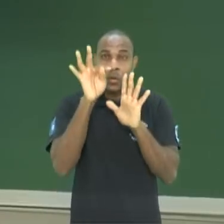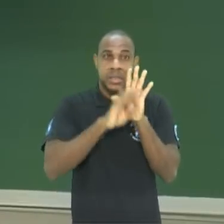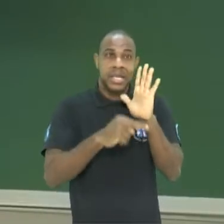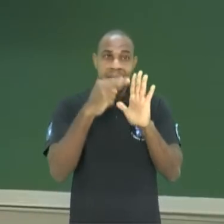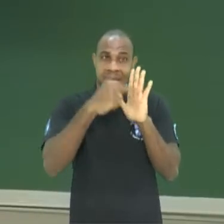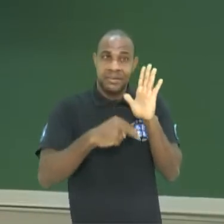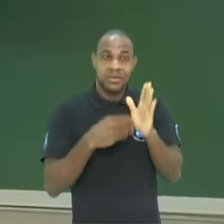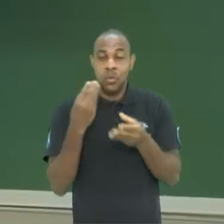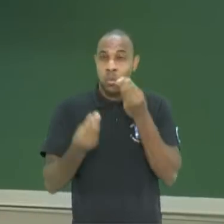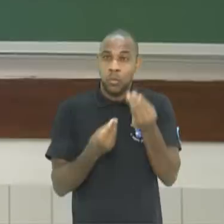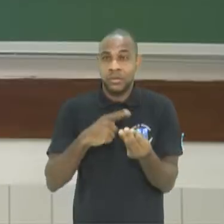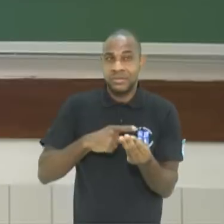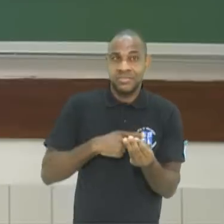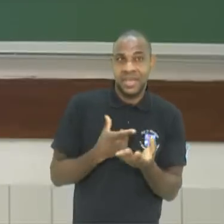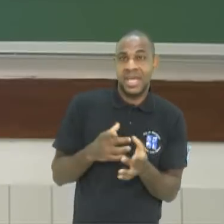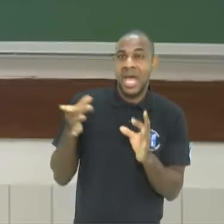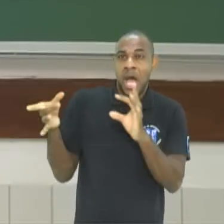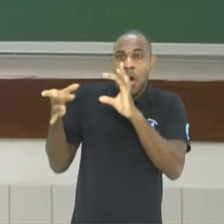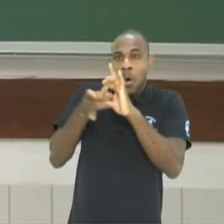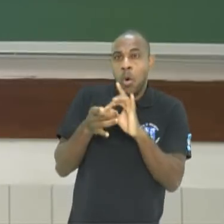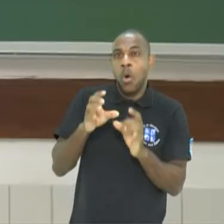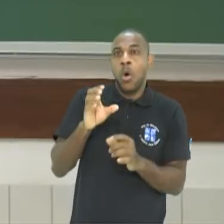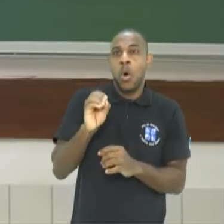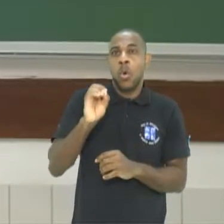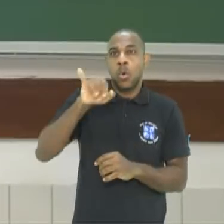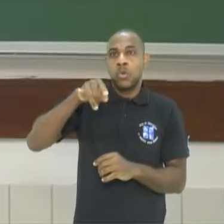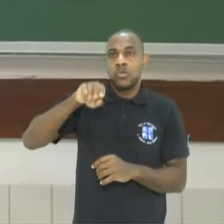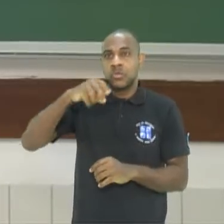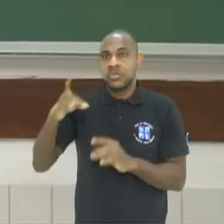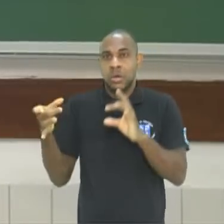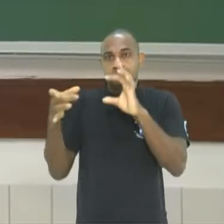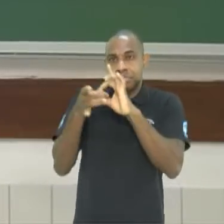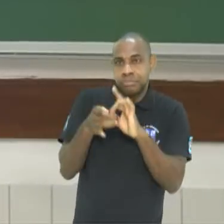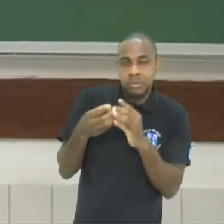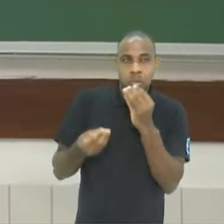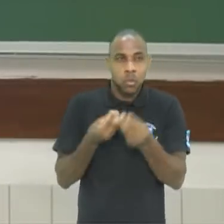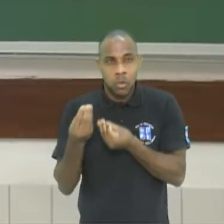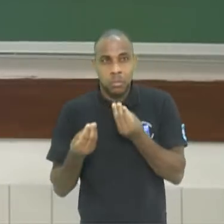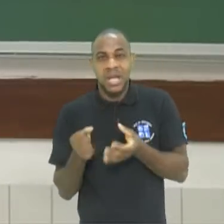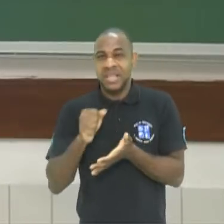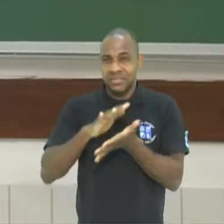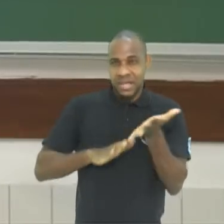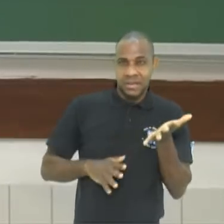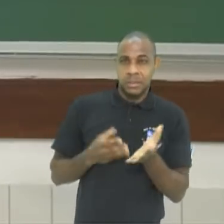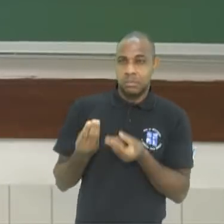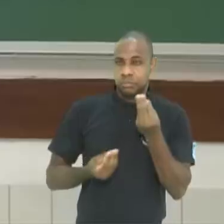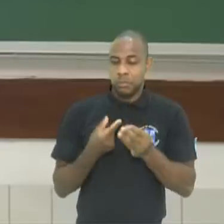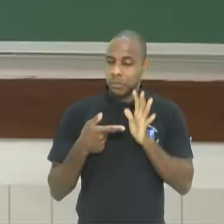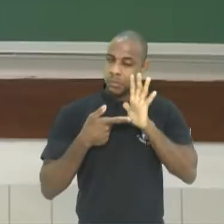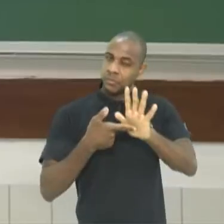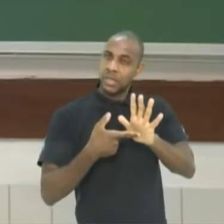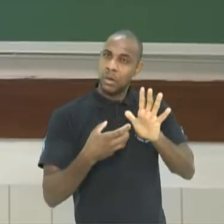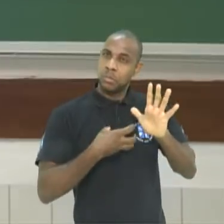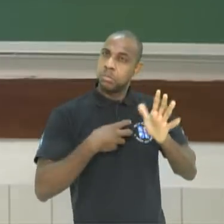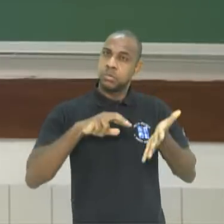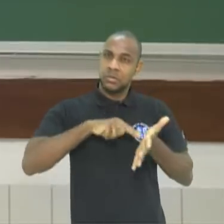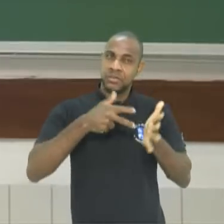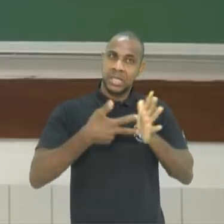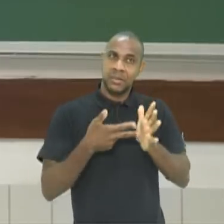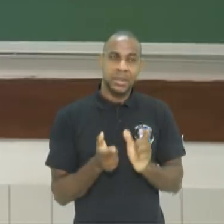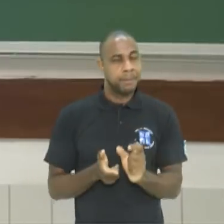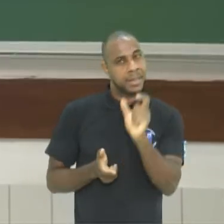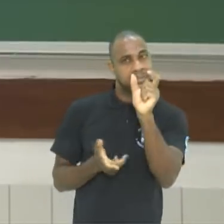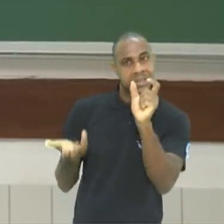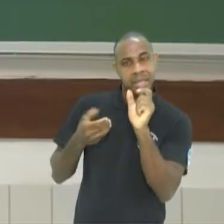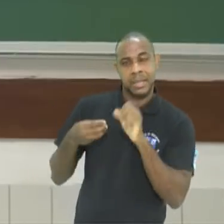essas conjunções ou atividades que peçam isso para você ver ali qual é o sentido que aquela palavra está